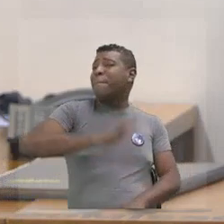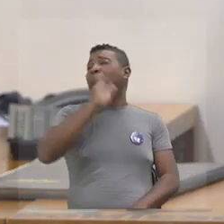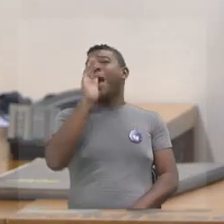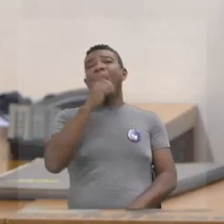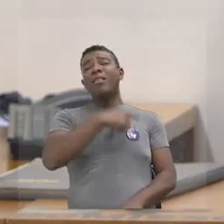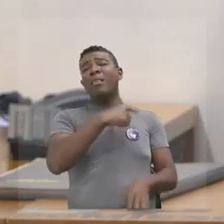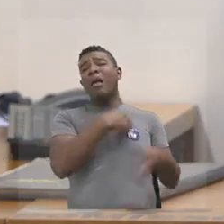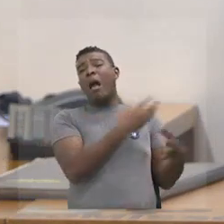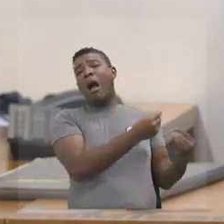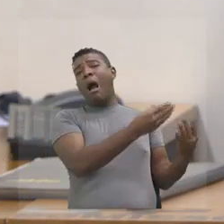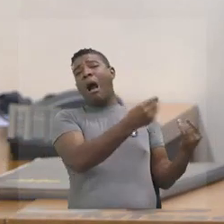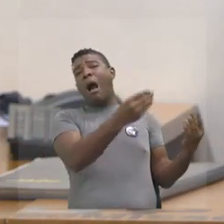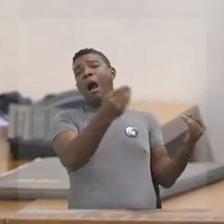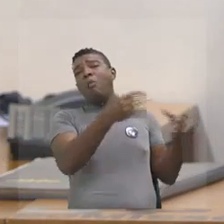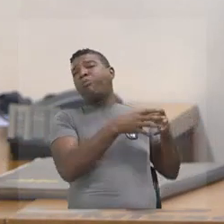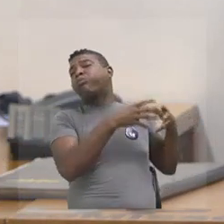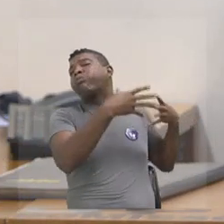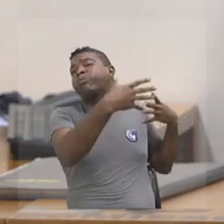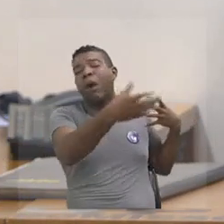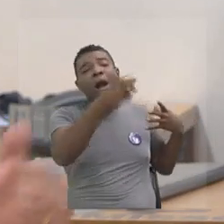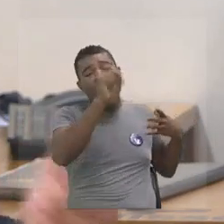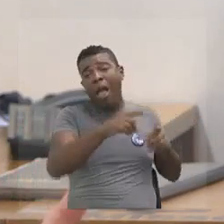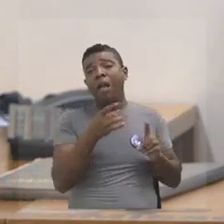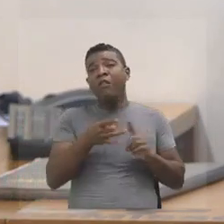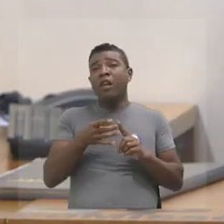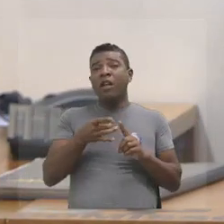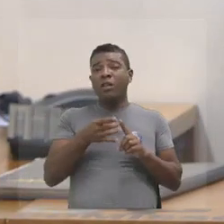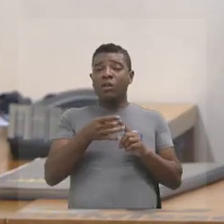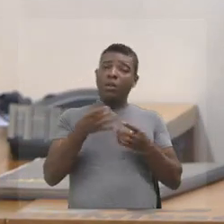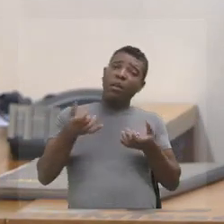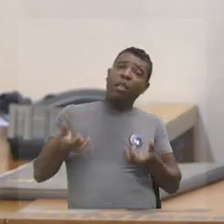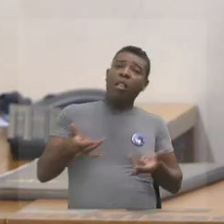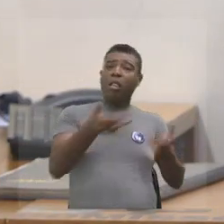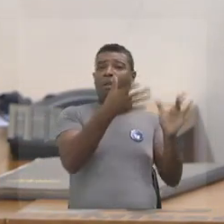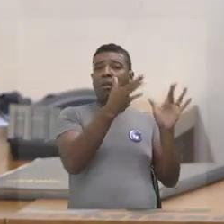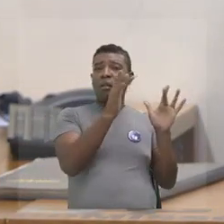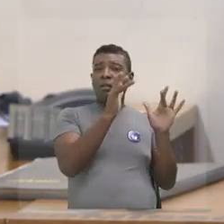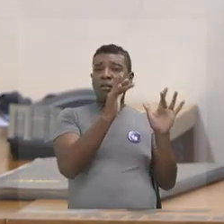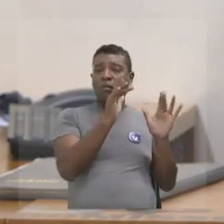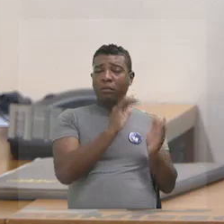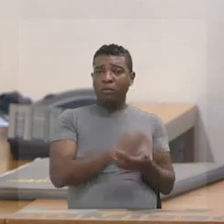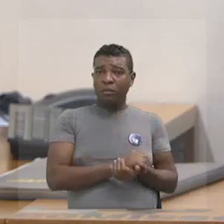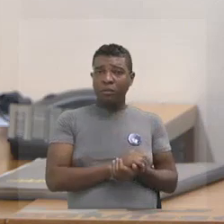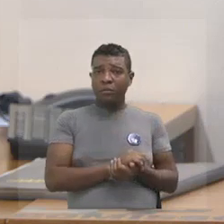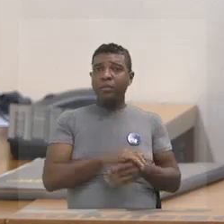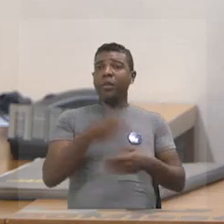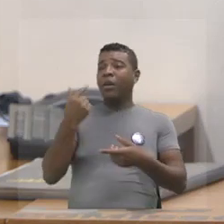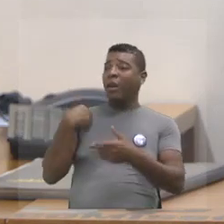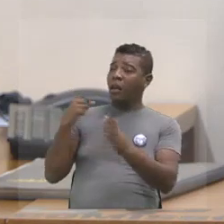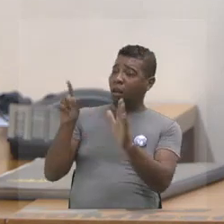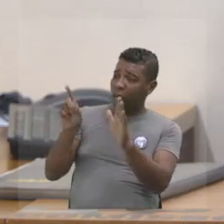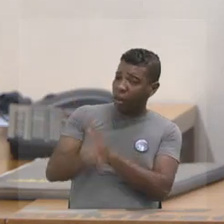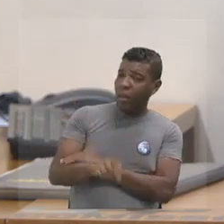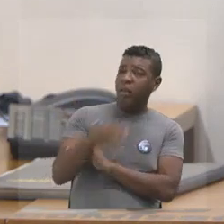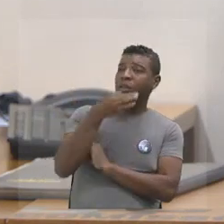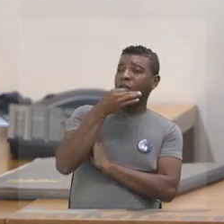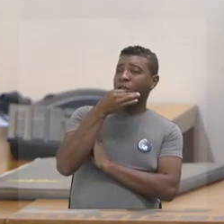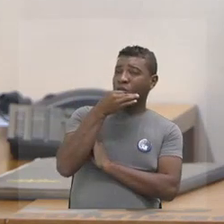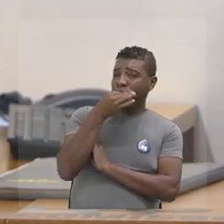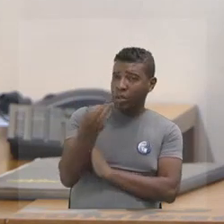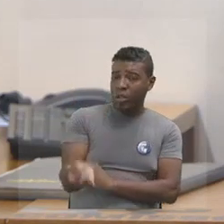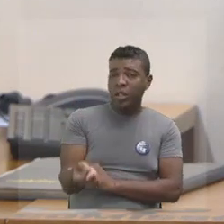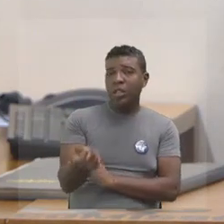de embalagem lamentavelmente são embalagem de vidros então fica essa essa indagação secretária e essa sugestão e